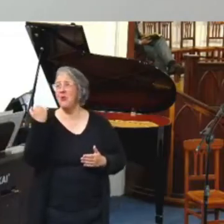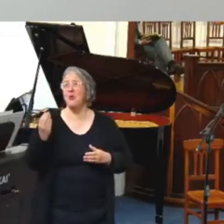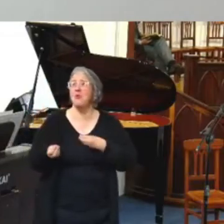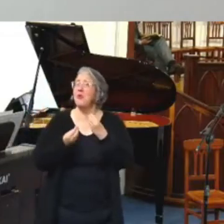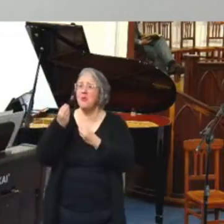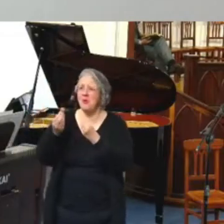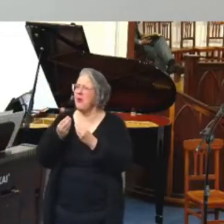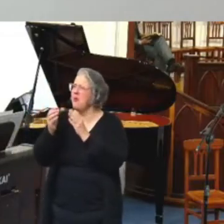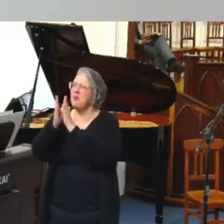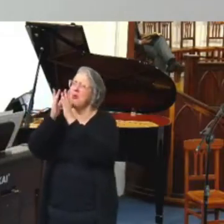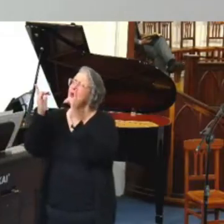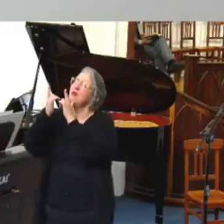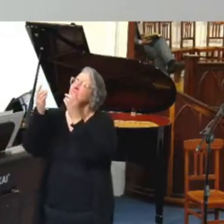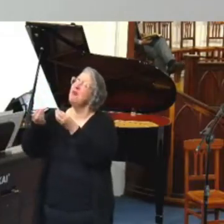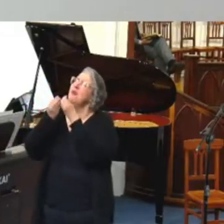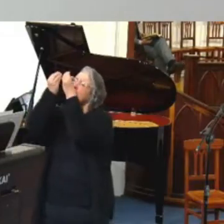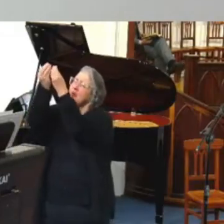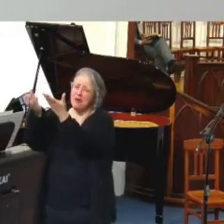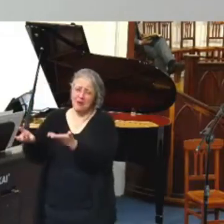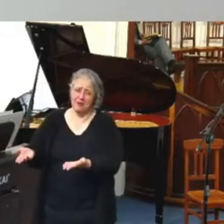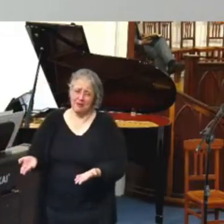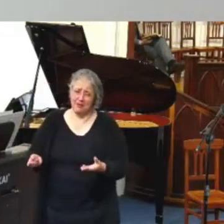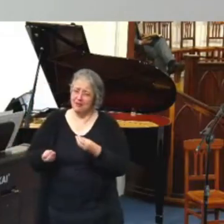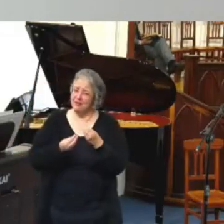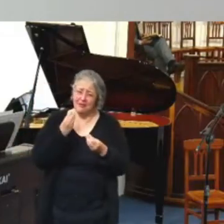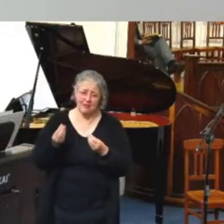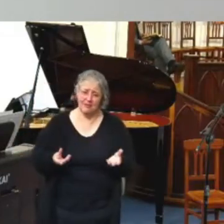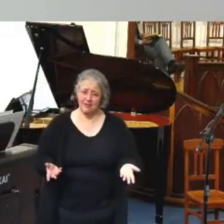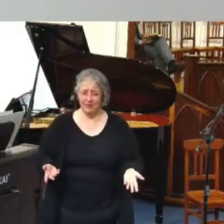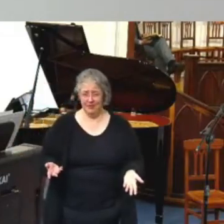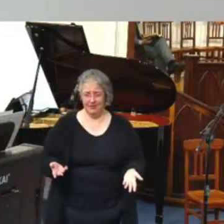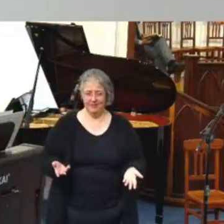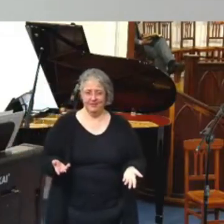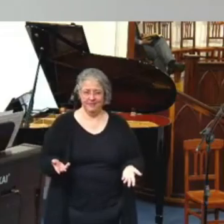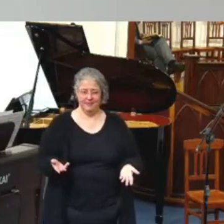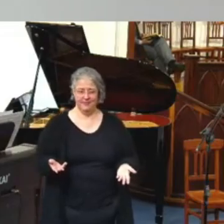aqui aquilo que foi também usado por